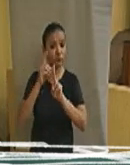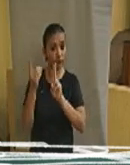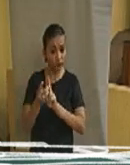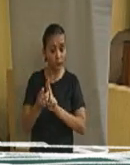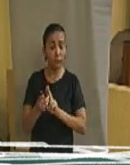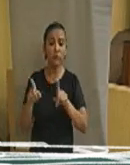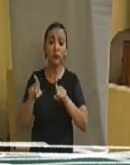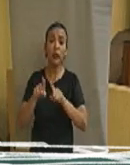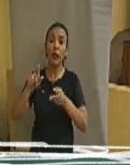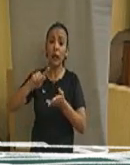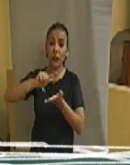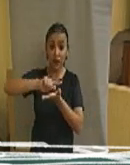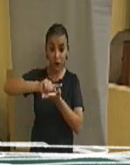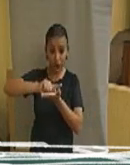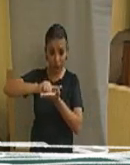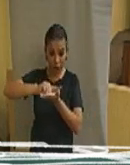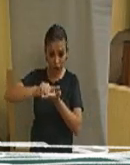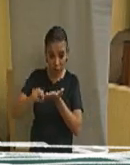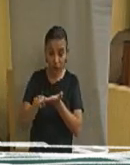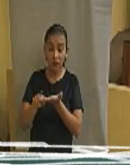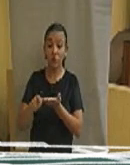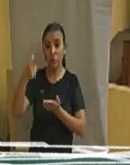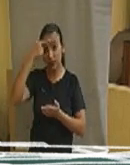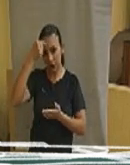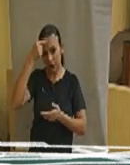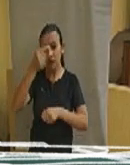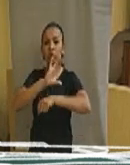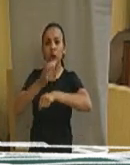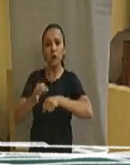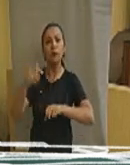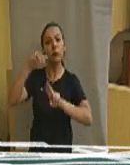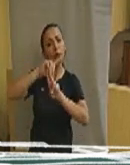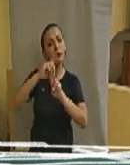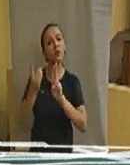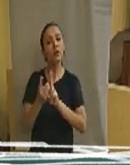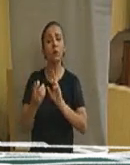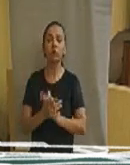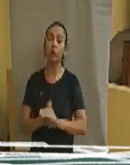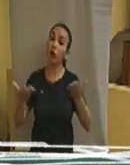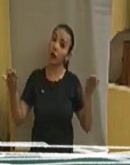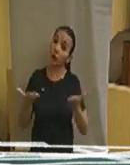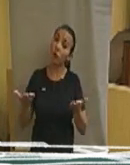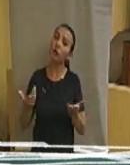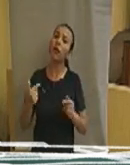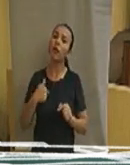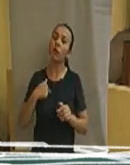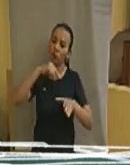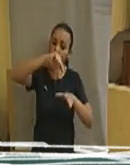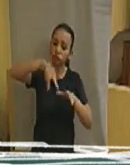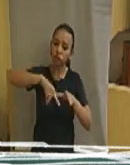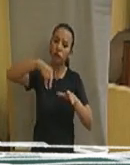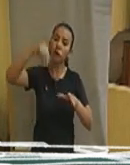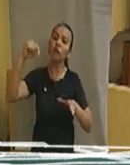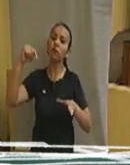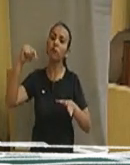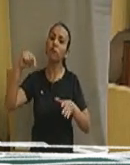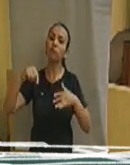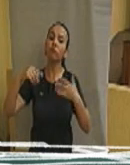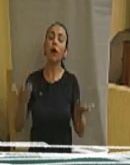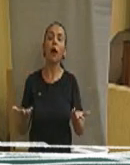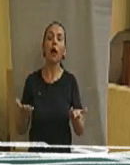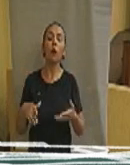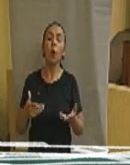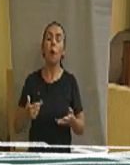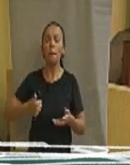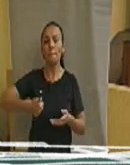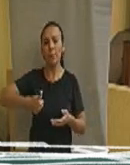e gestão acadêmico-científica da UFGD. Farei agora, então, o sorteio para sabermos qual vai